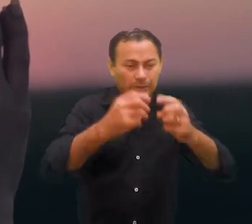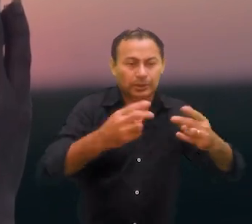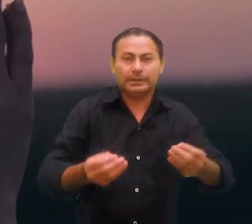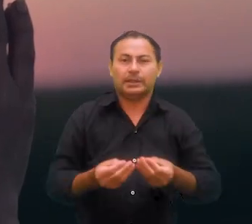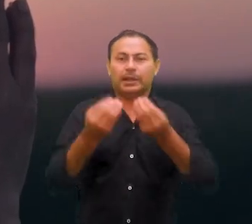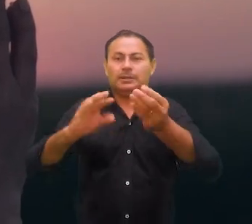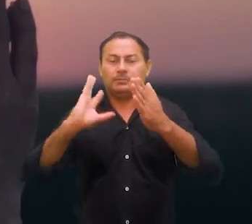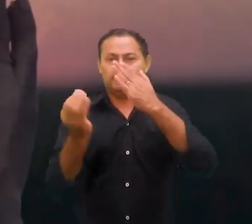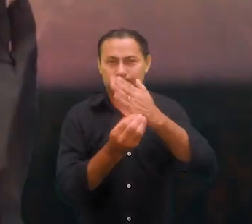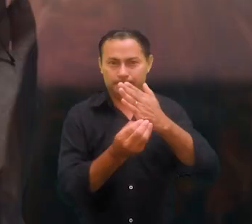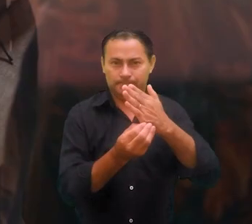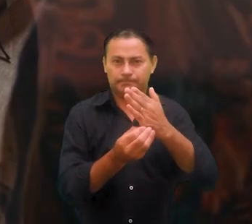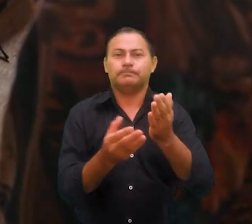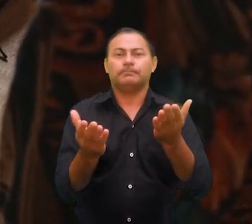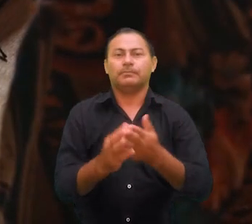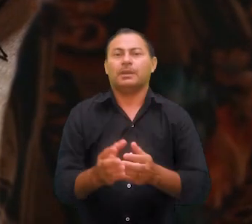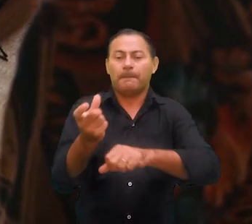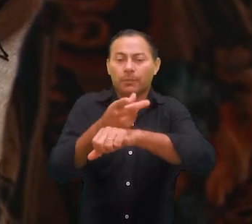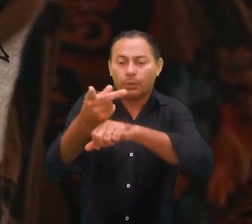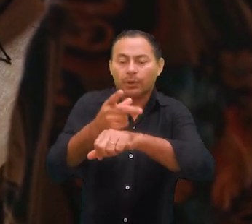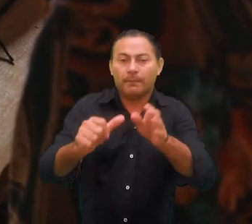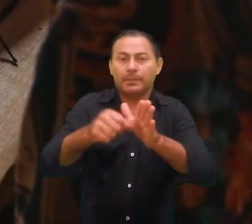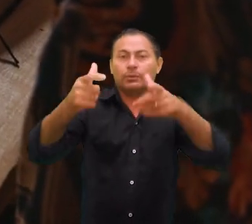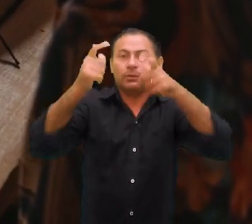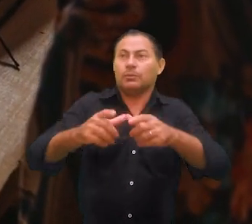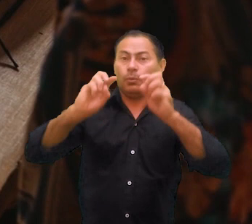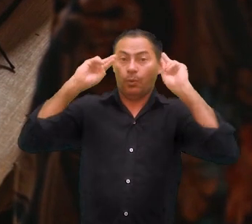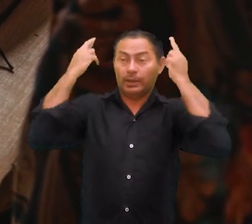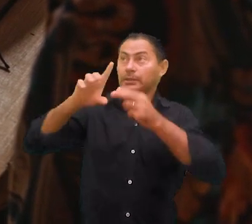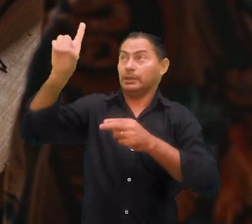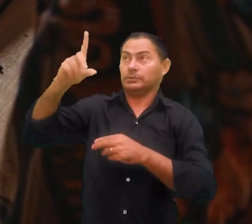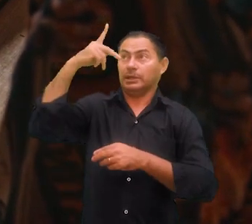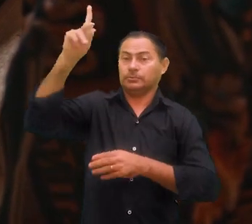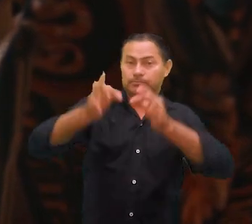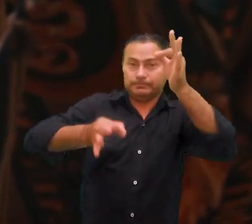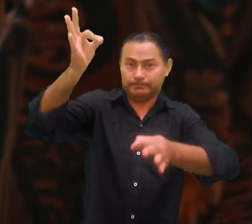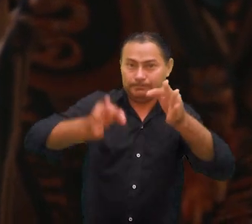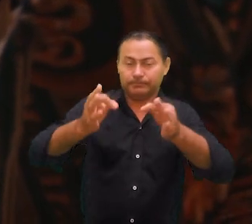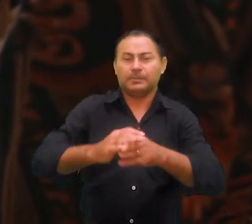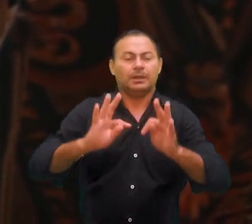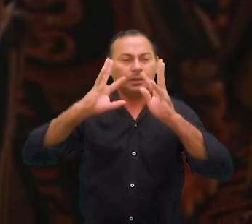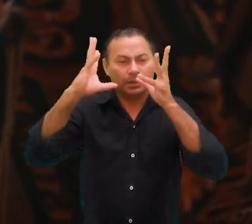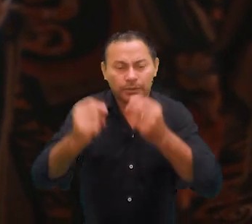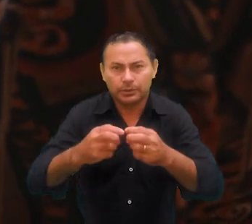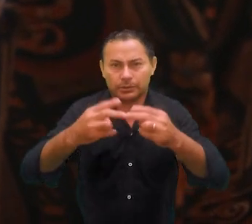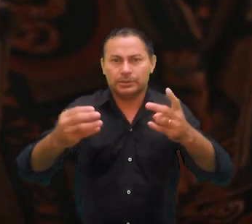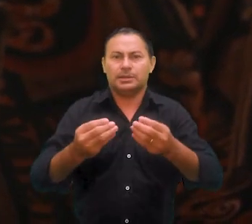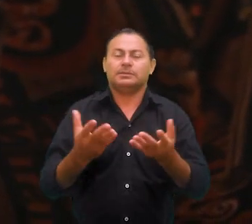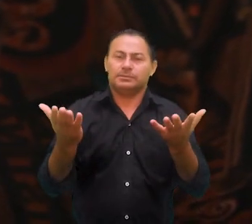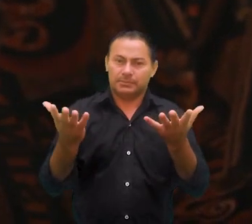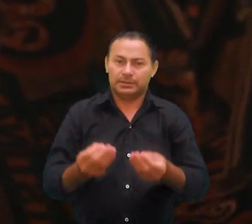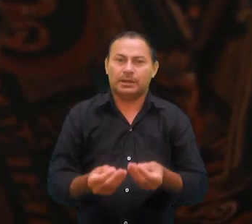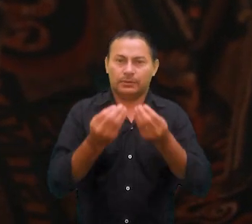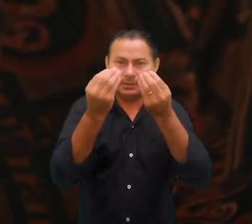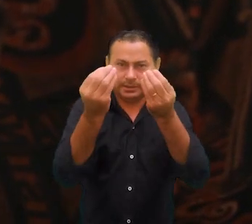todo o resto lhe será acrescentado. Busquem, pois, em primeiro lugar o reino de Deus e a sua justiça, e